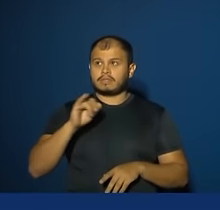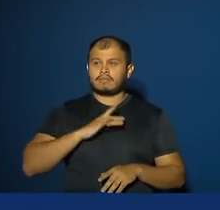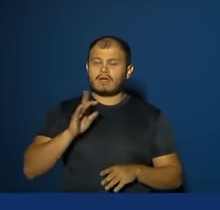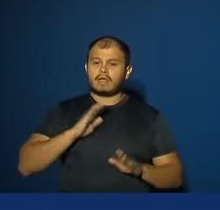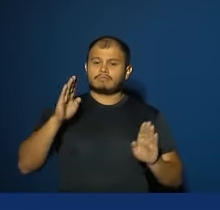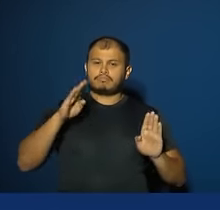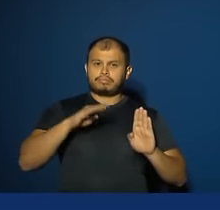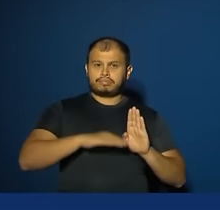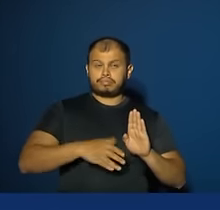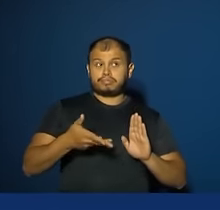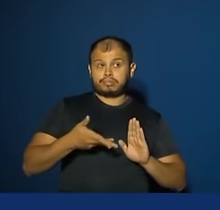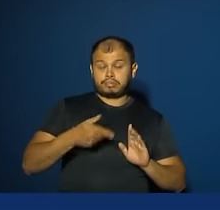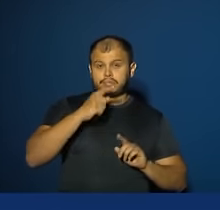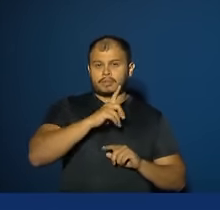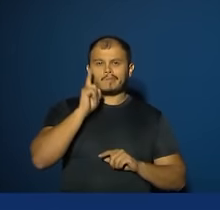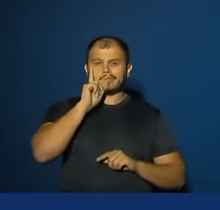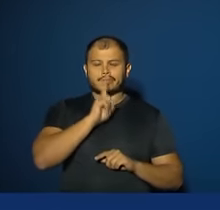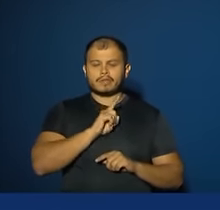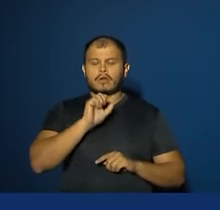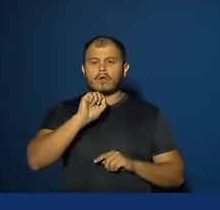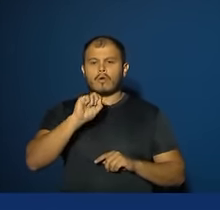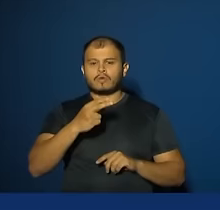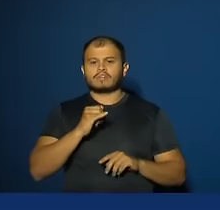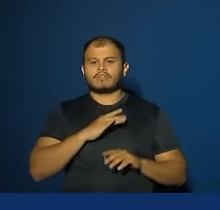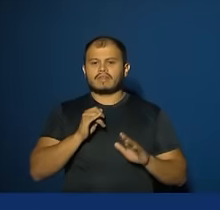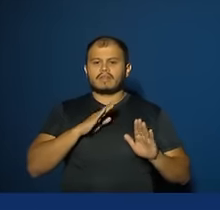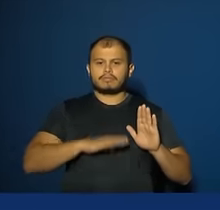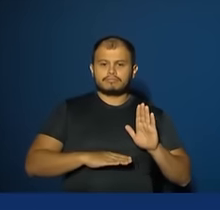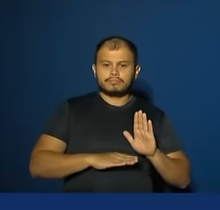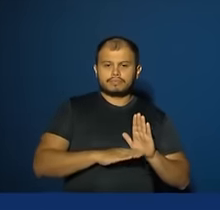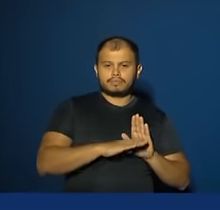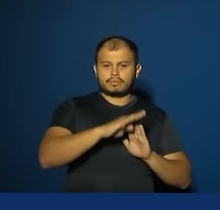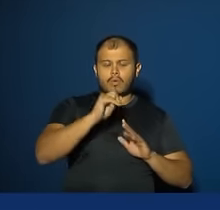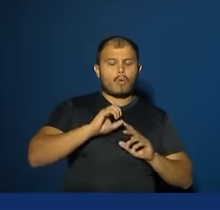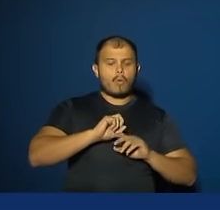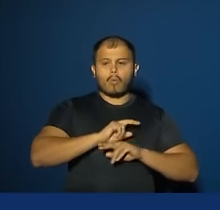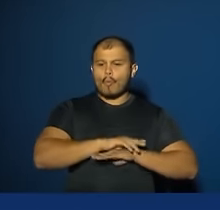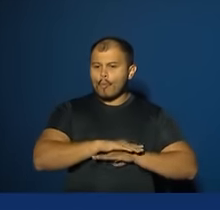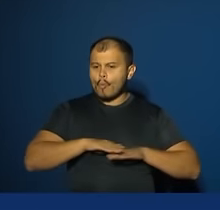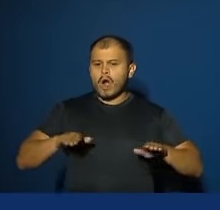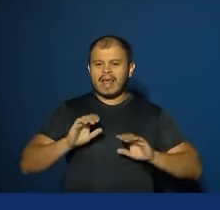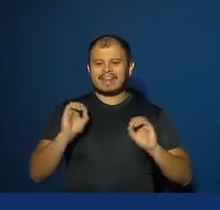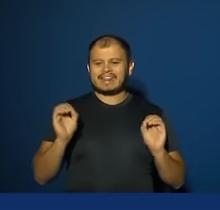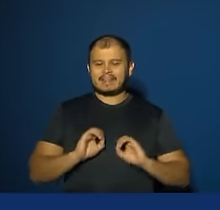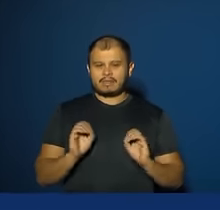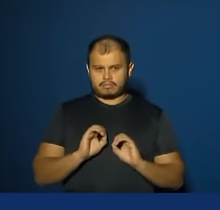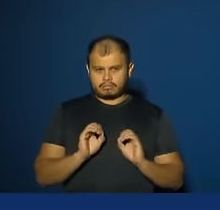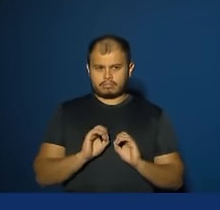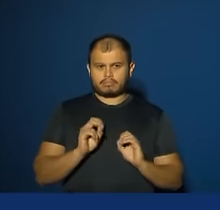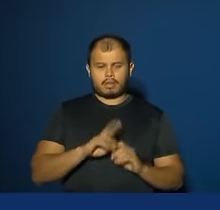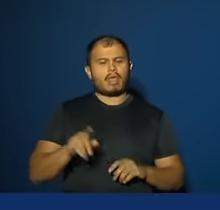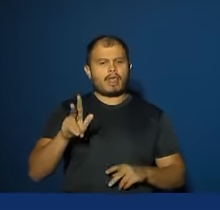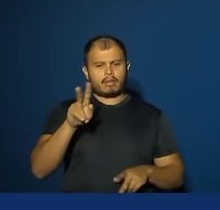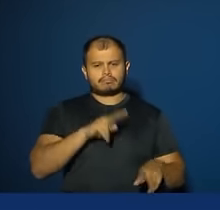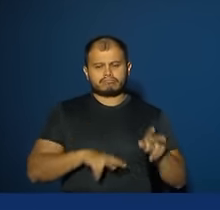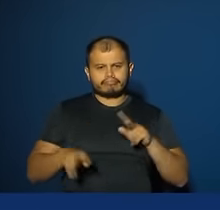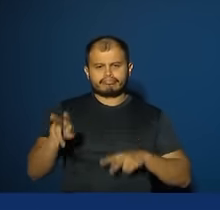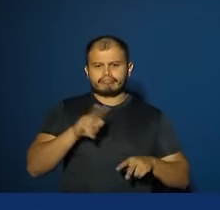exemplo. Agora a discussão é se você vai ter um soft landing ou um no landing. Então, é um cenário muito